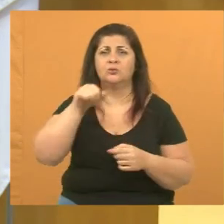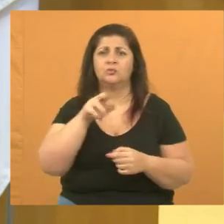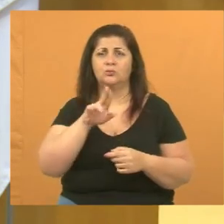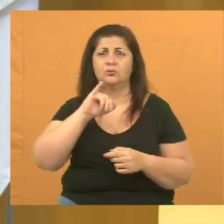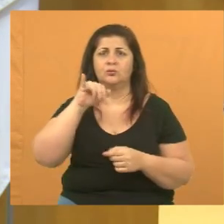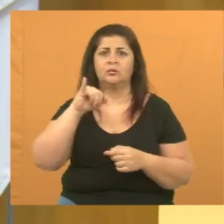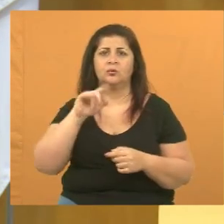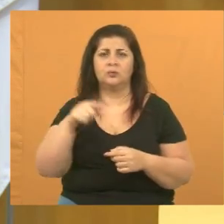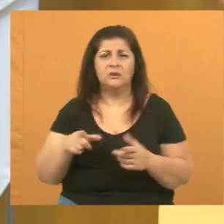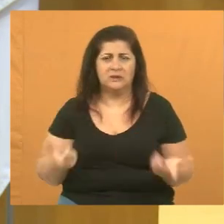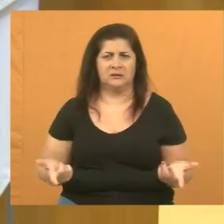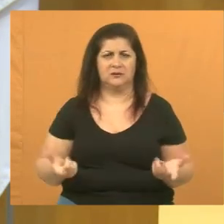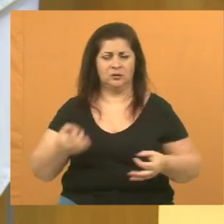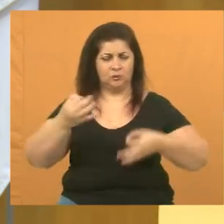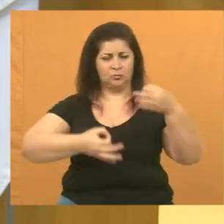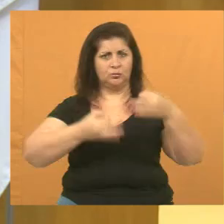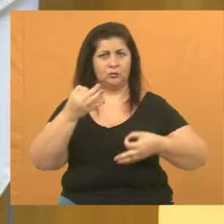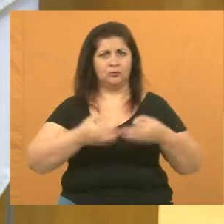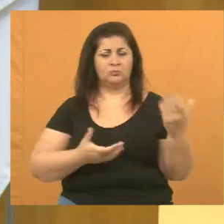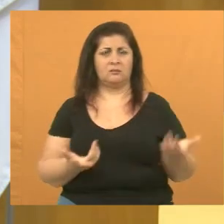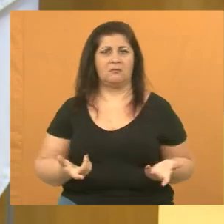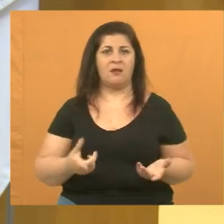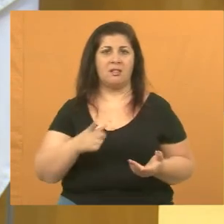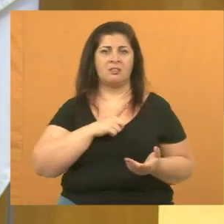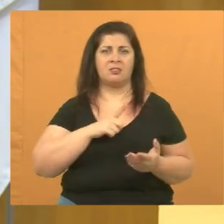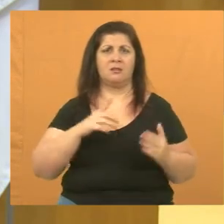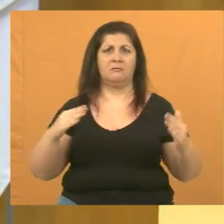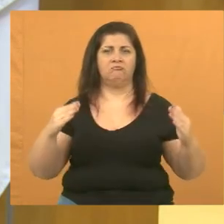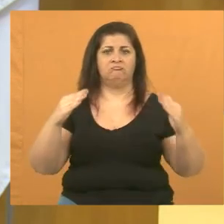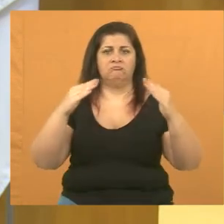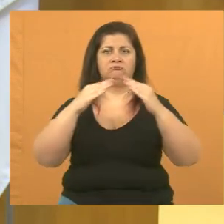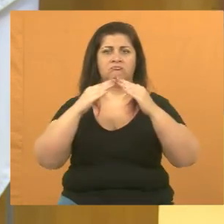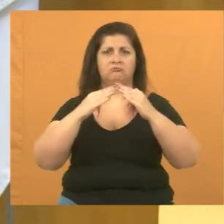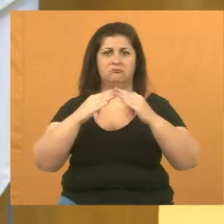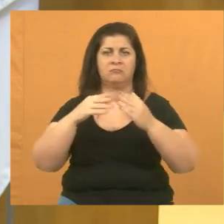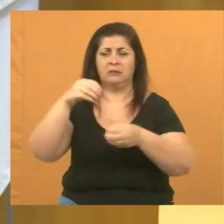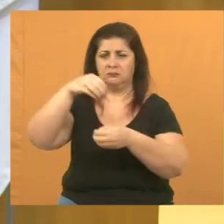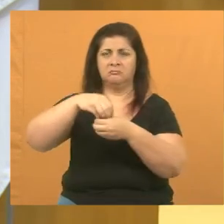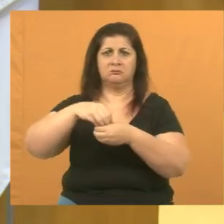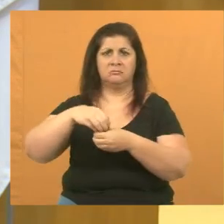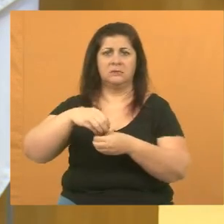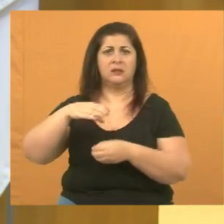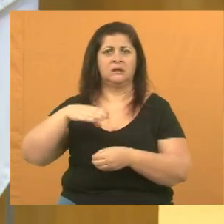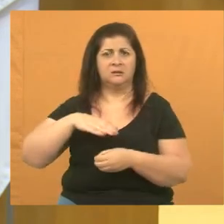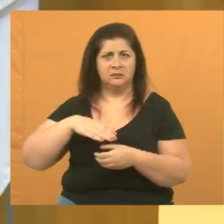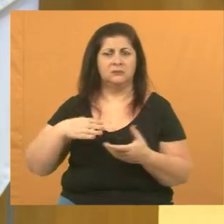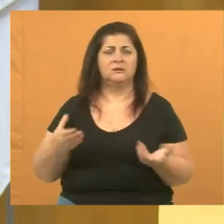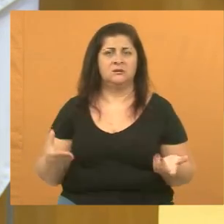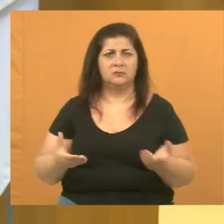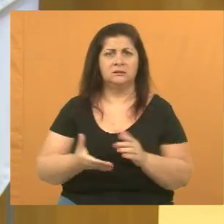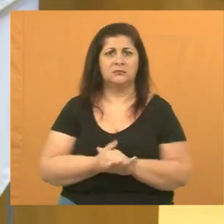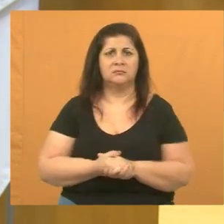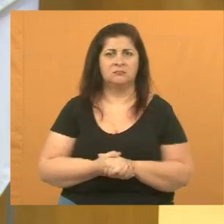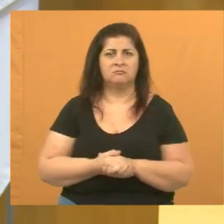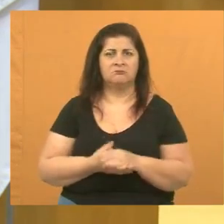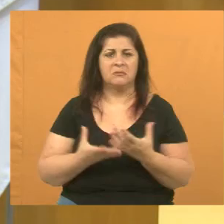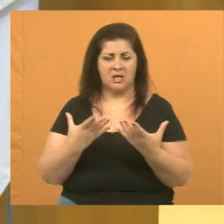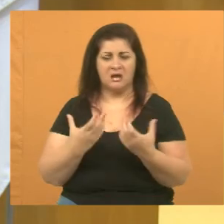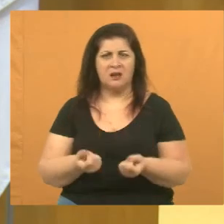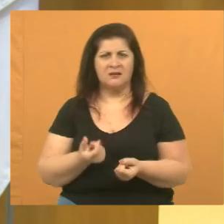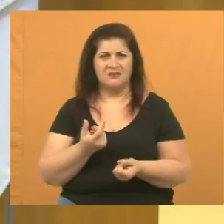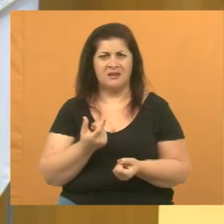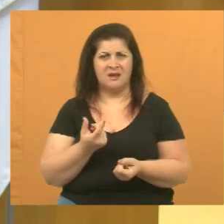julgam, são juízes que muitas vezes têm as suas residências nas próprias cidades onde ele reside, e recebe lá seu